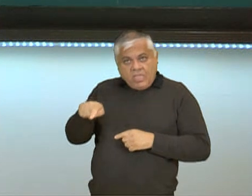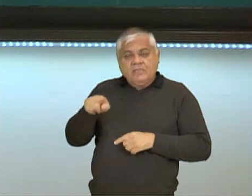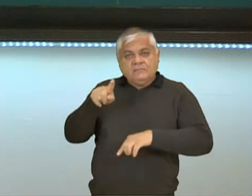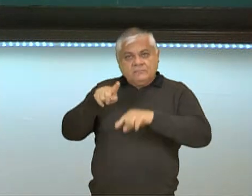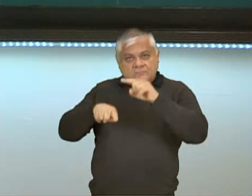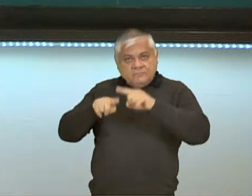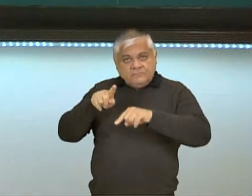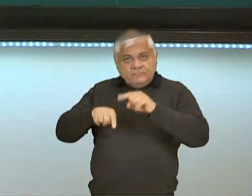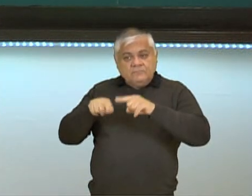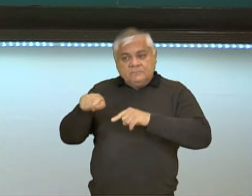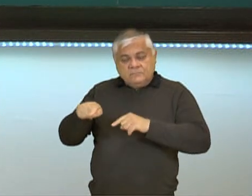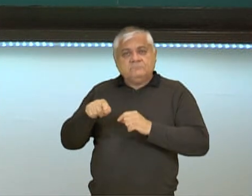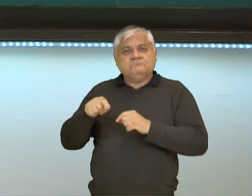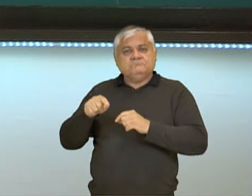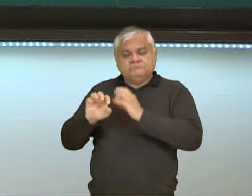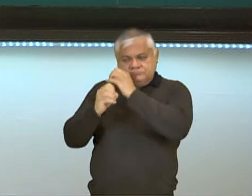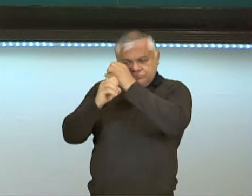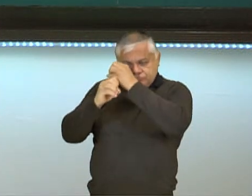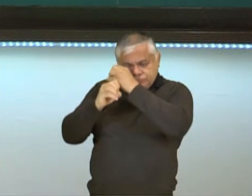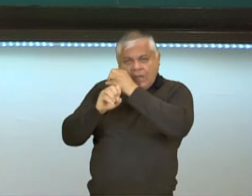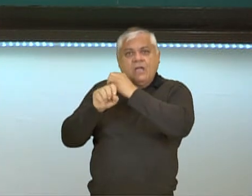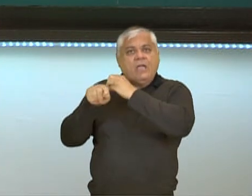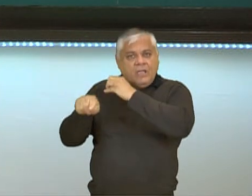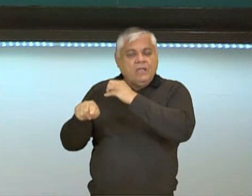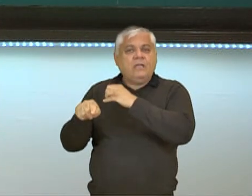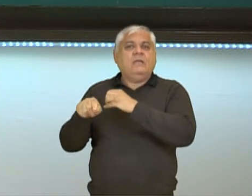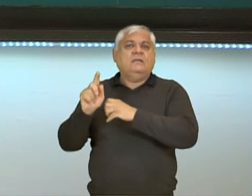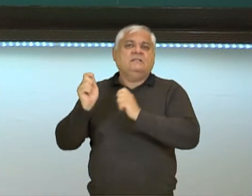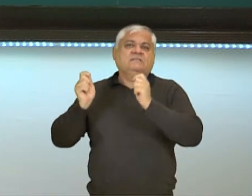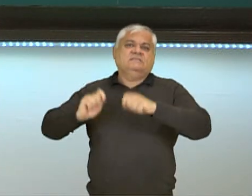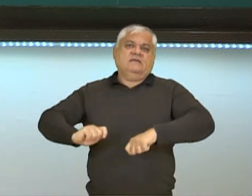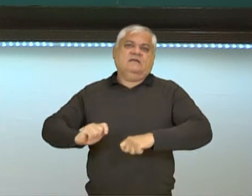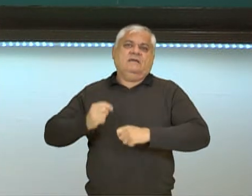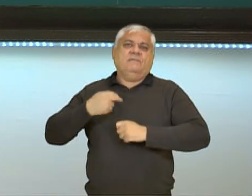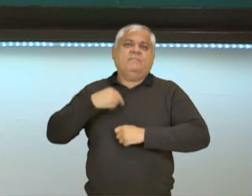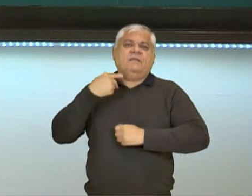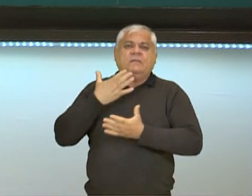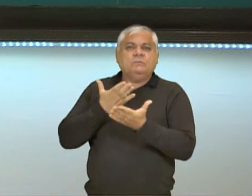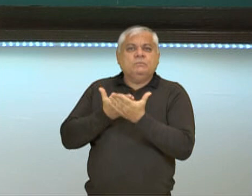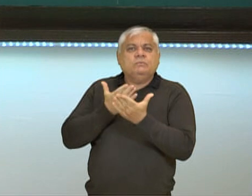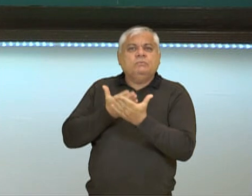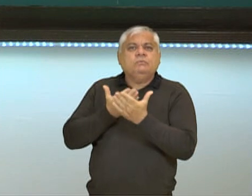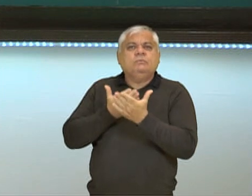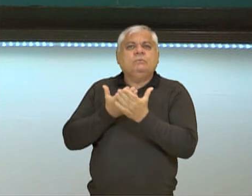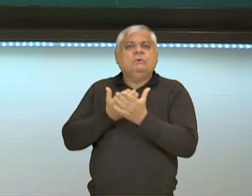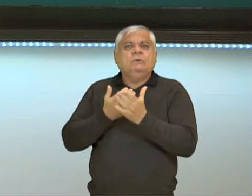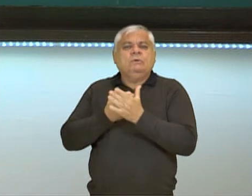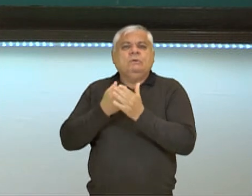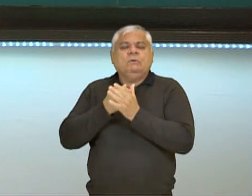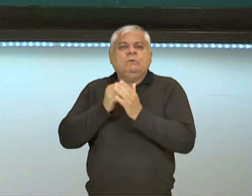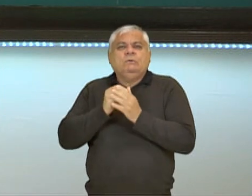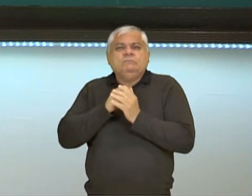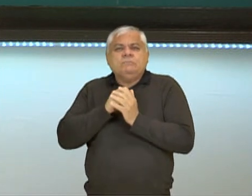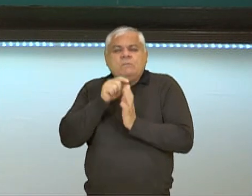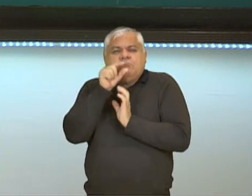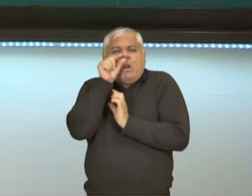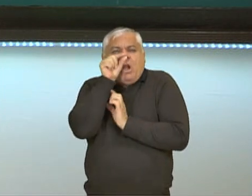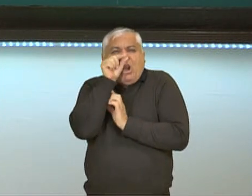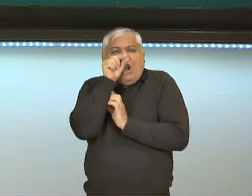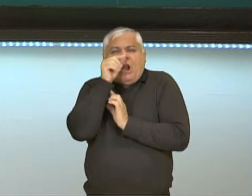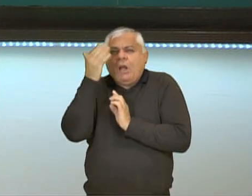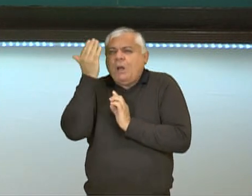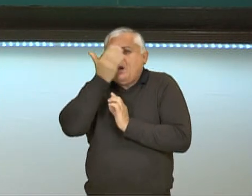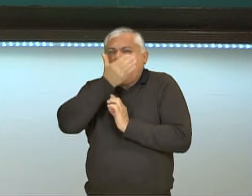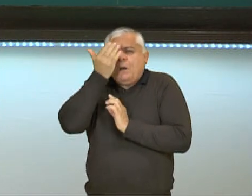um instrumento como esse, também é possível estudar um organismo, uma estrutura de uma